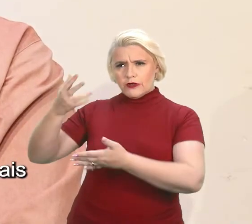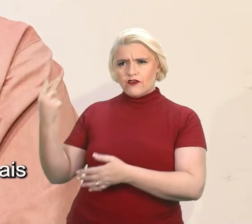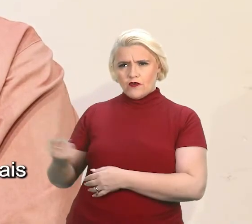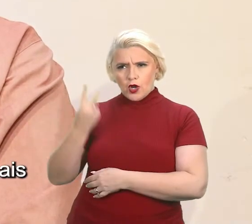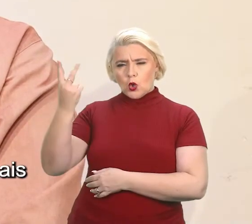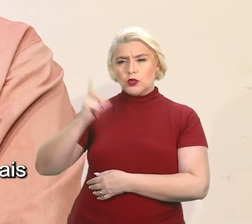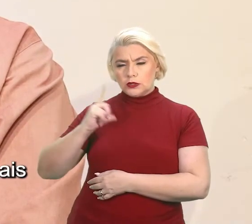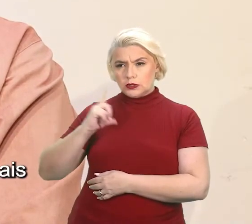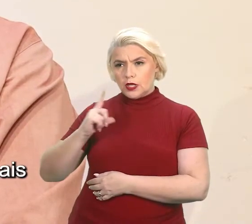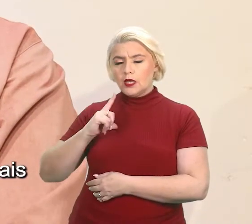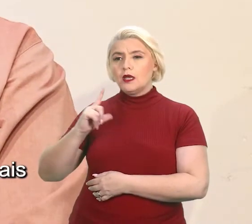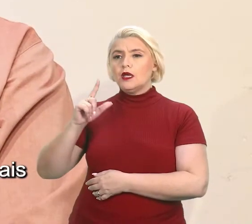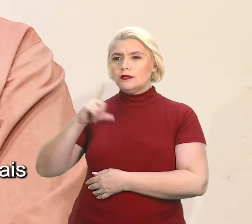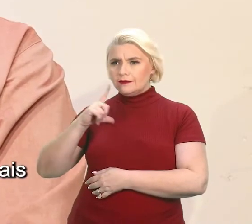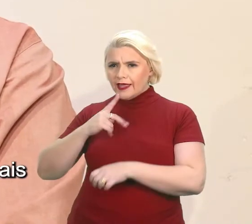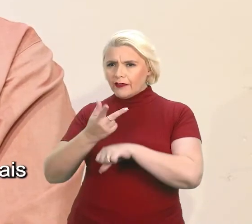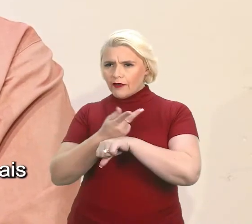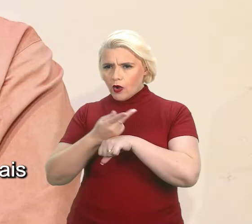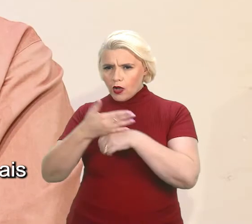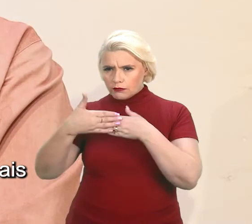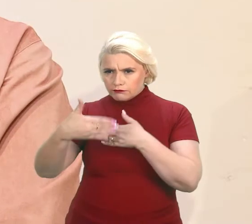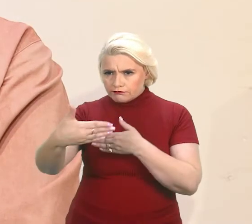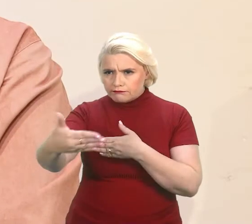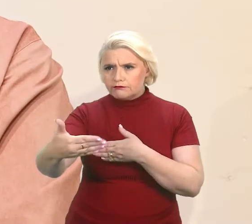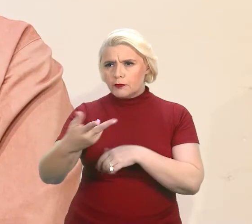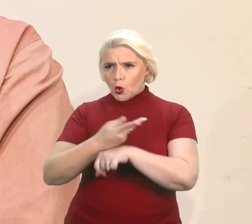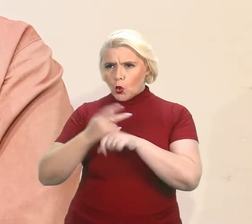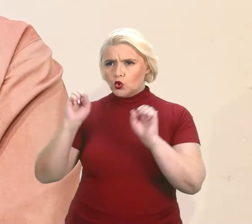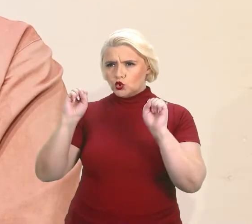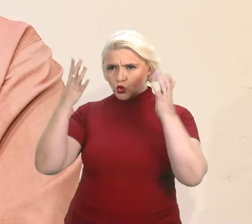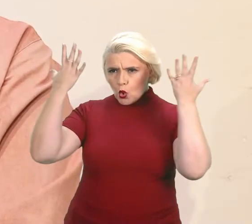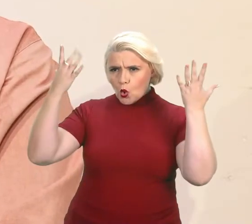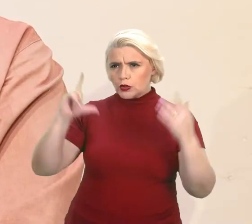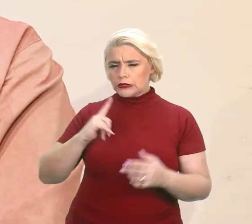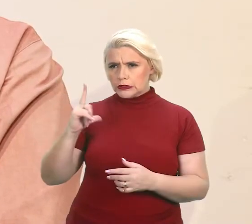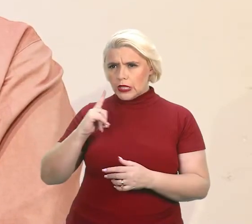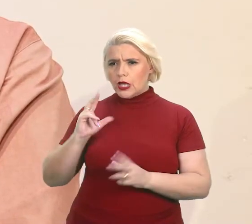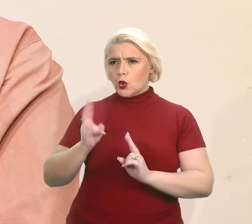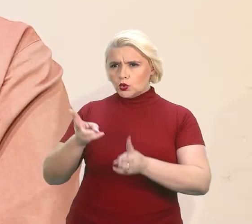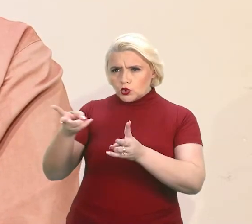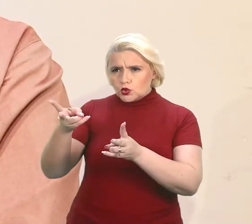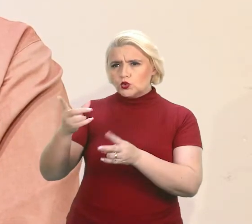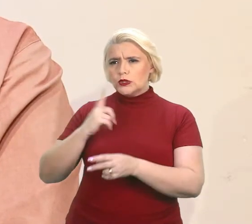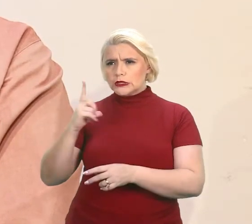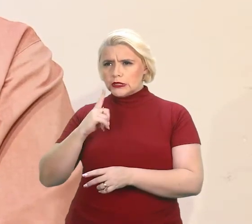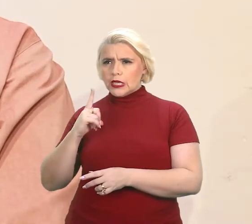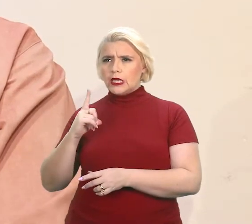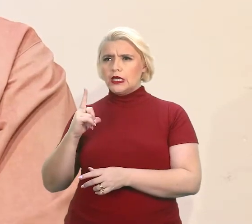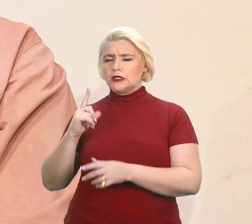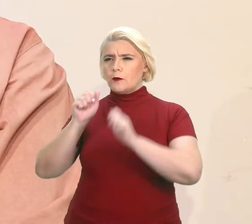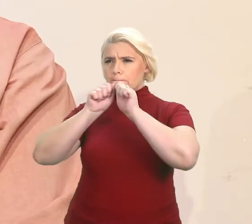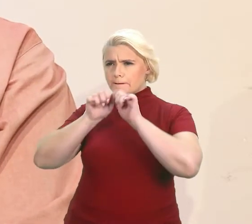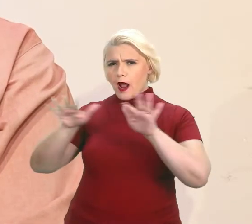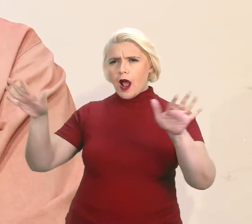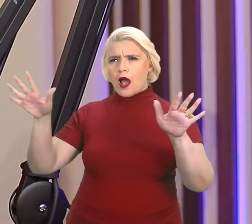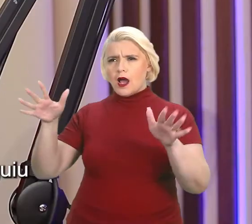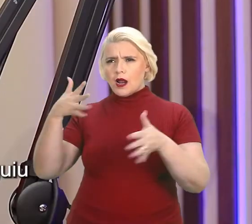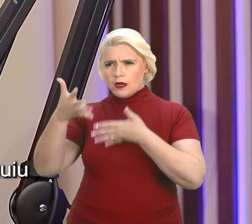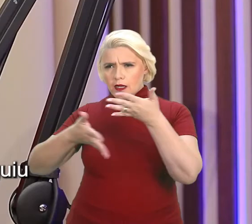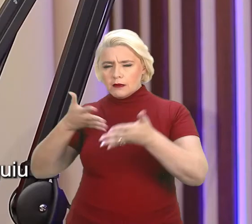sinais, alguma procura ainda em shows? Continua tendo aí essa